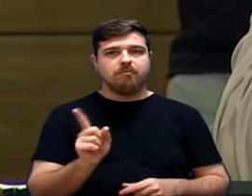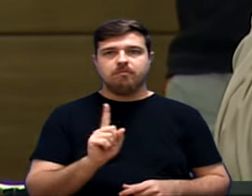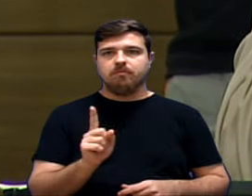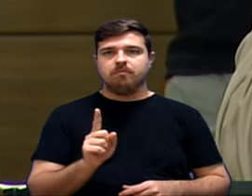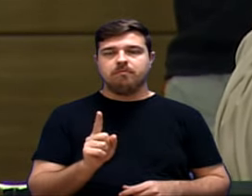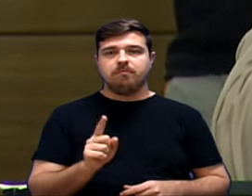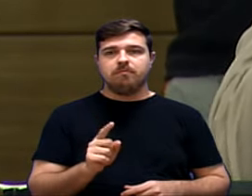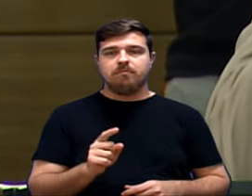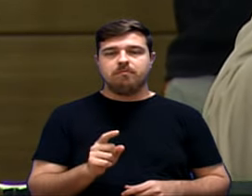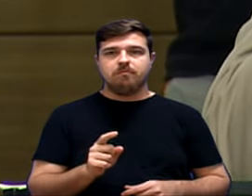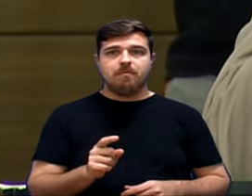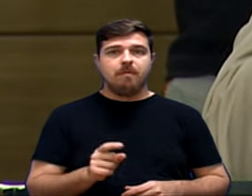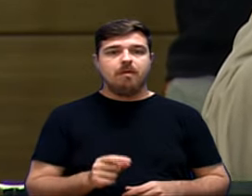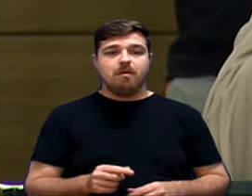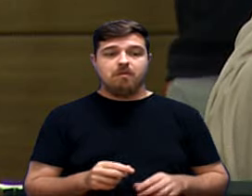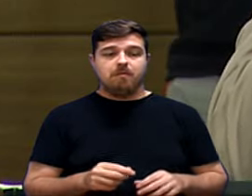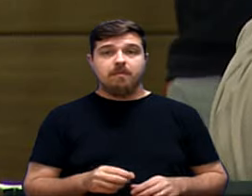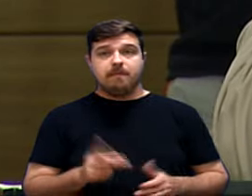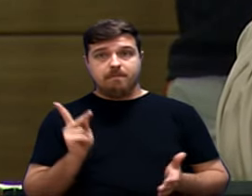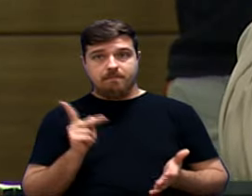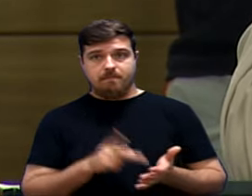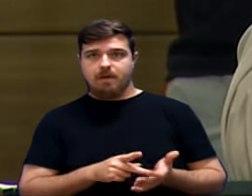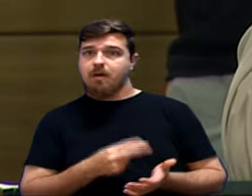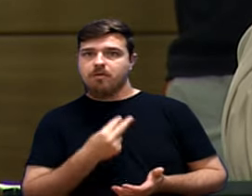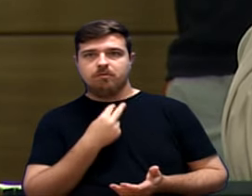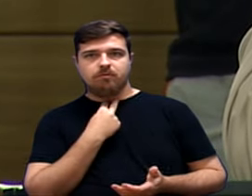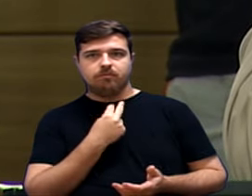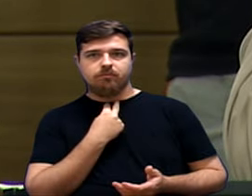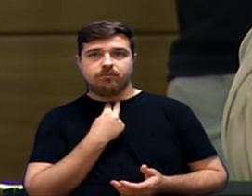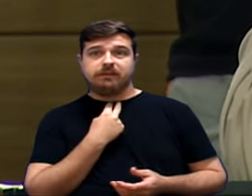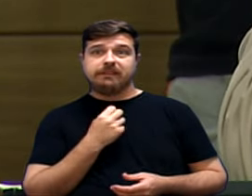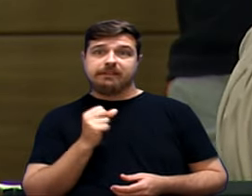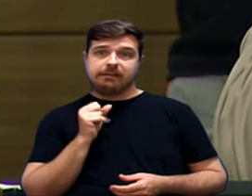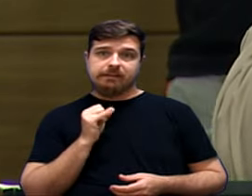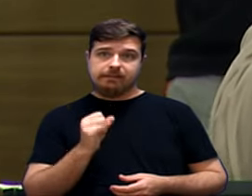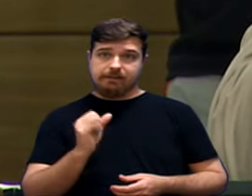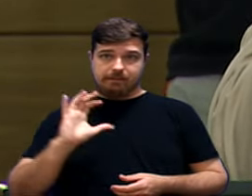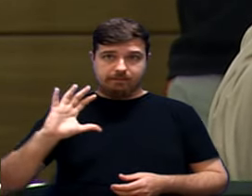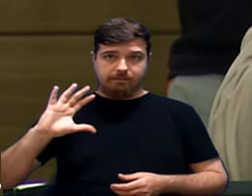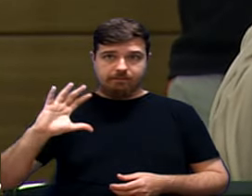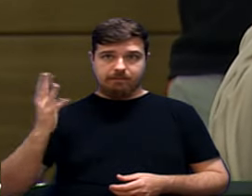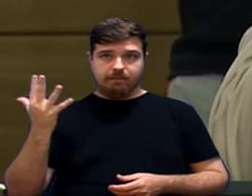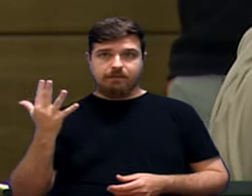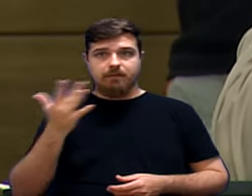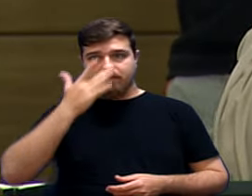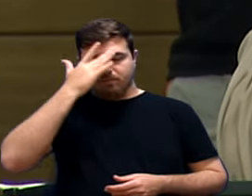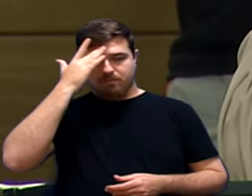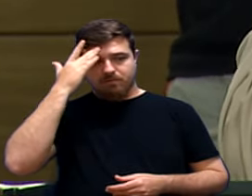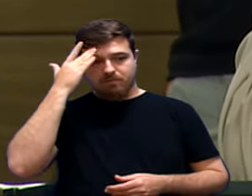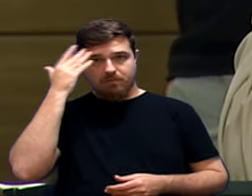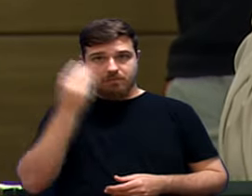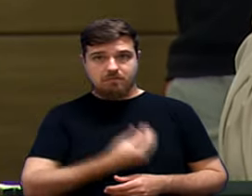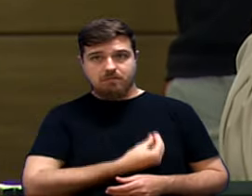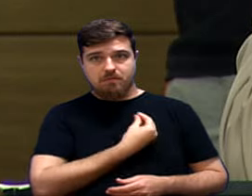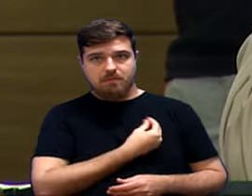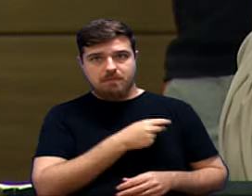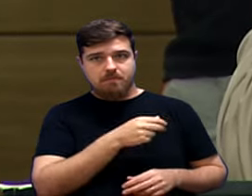não permite Então se houve uma ocupação eh num local